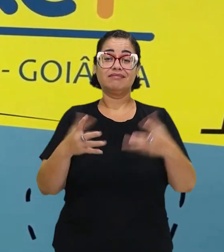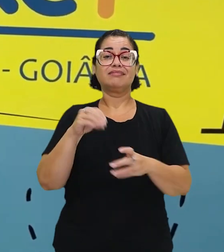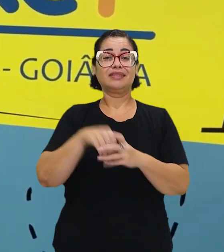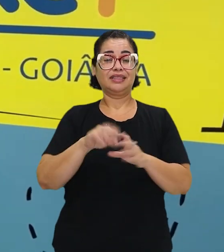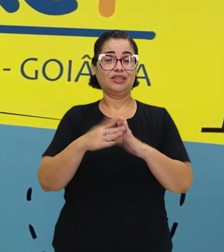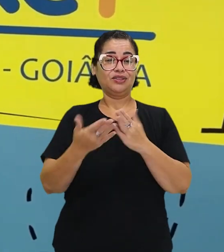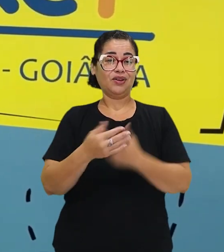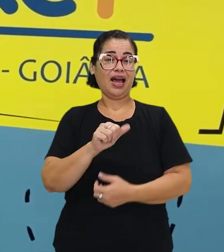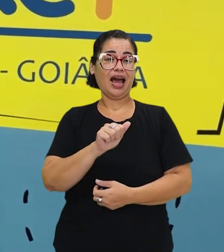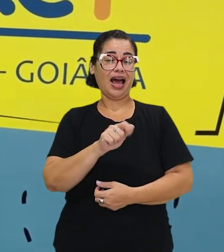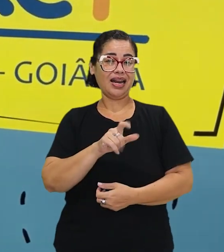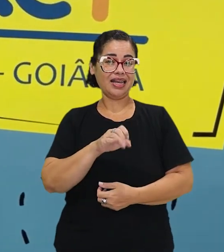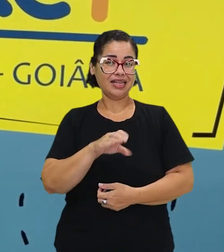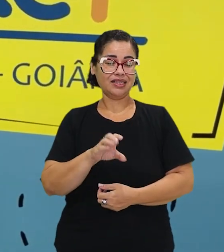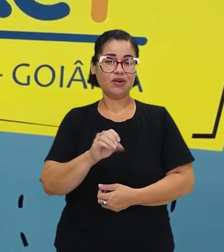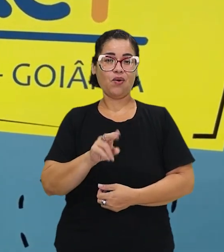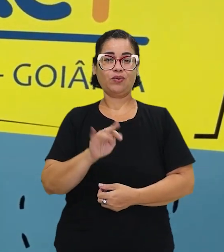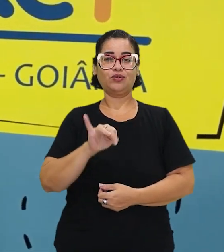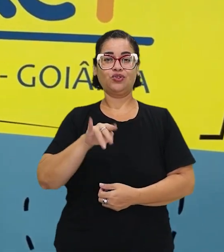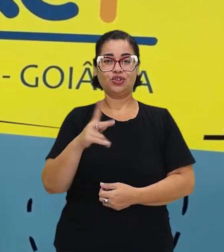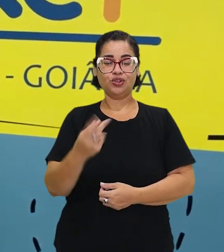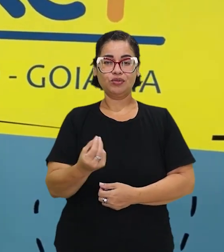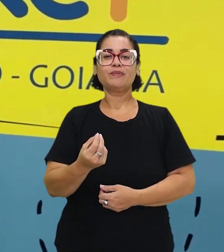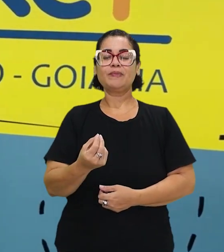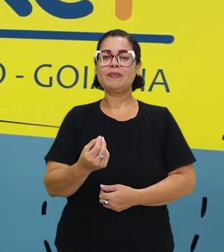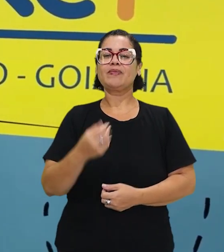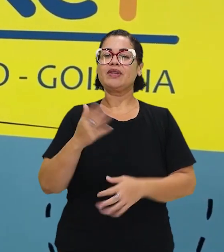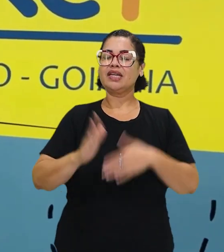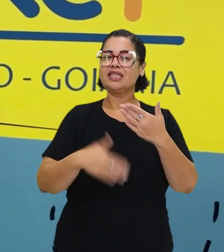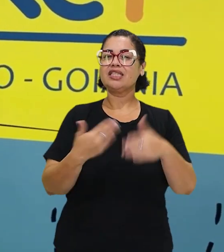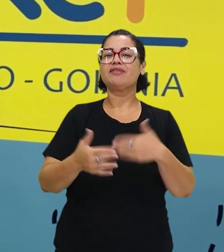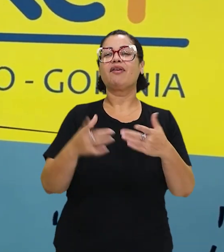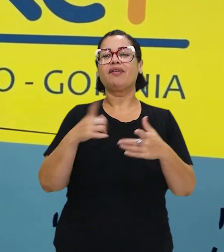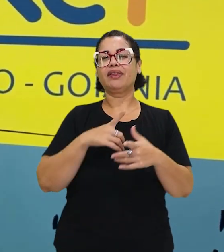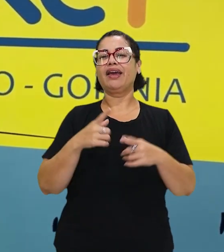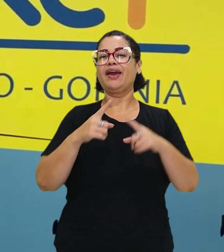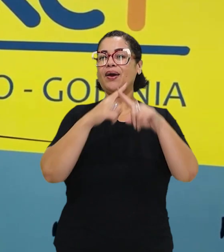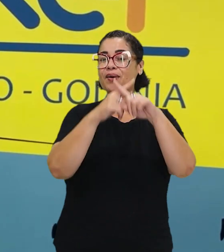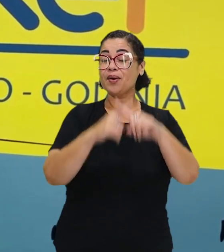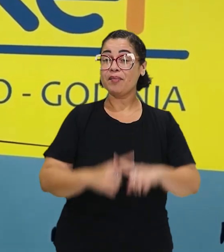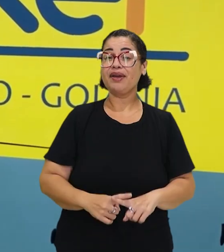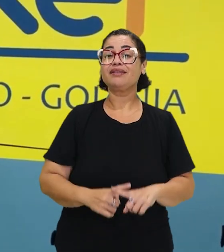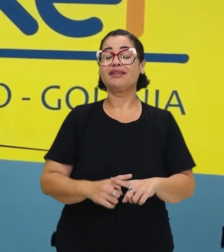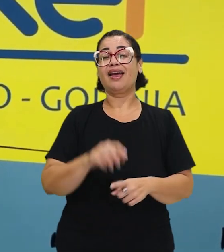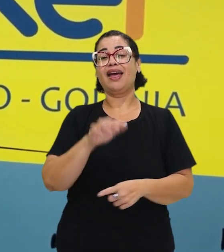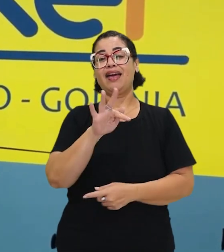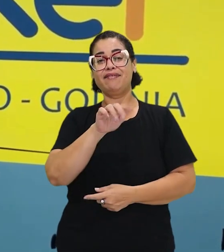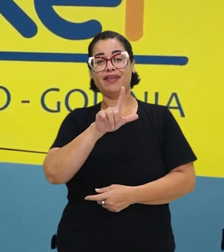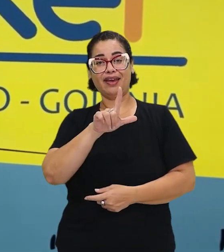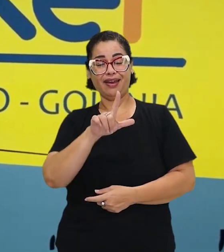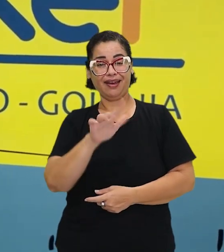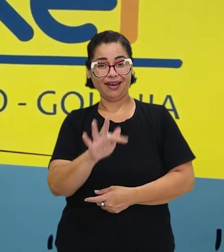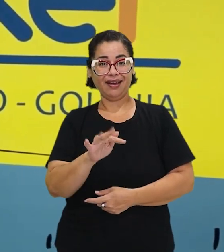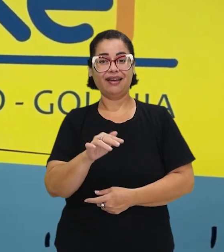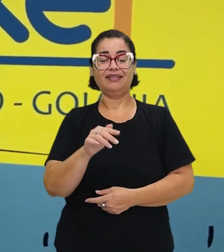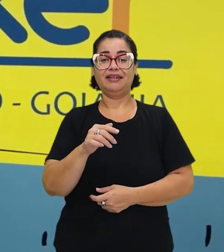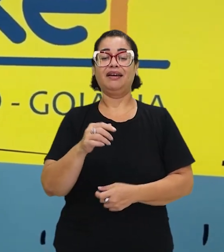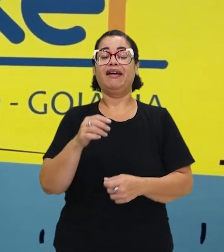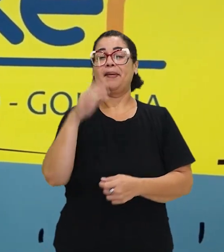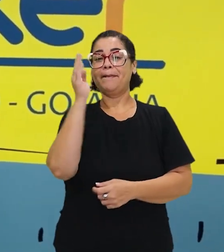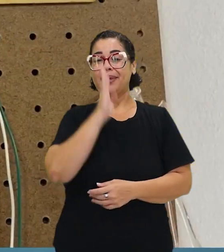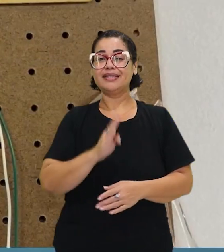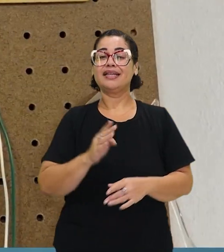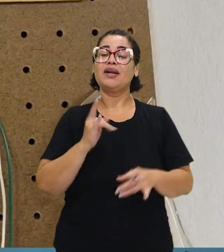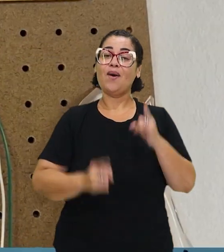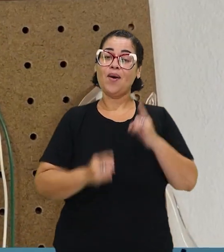Alice Coutinho. Aqui a gente desenvolve duas linhas de competição, a FLL e a Olimpíada Brasileira de Robótica.